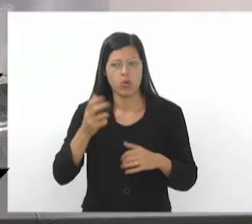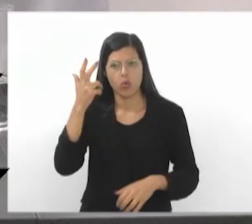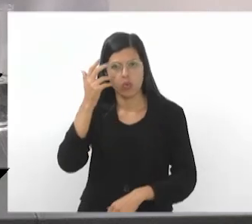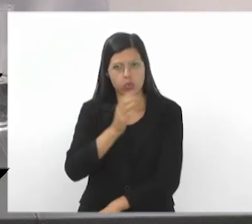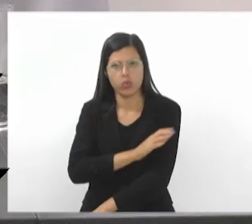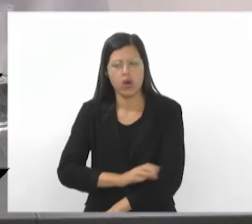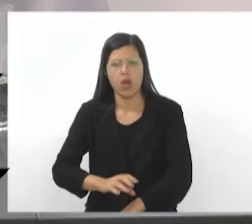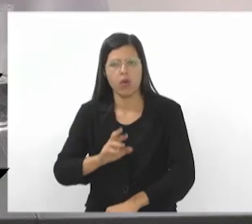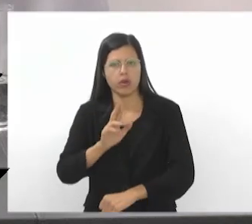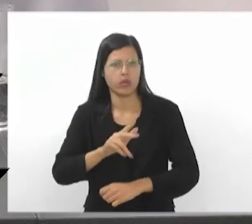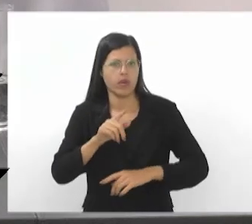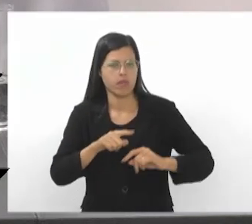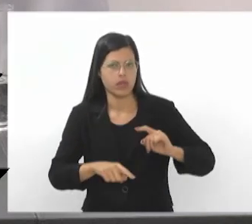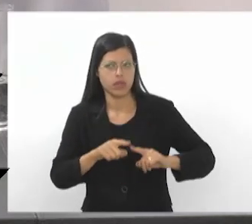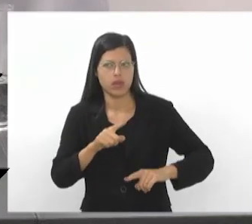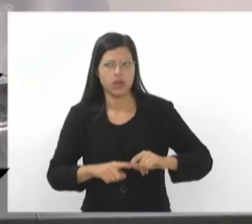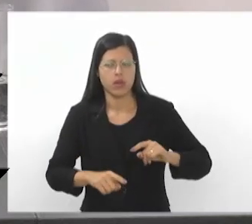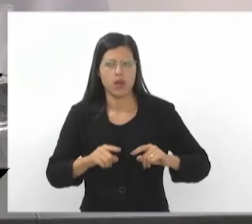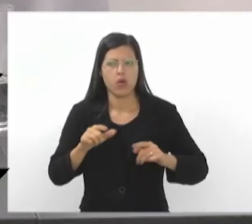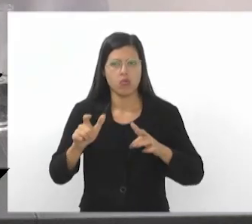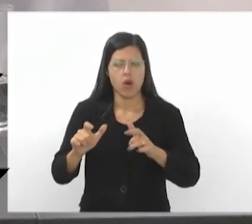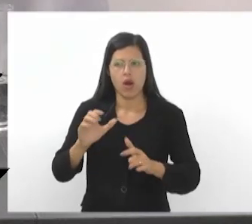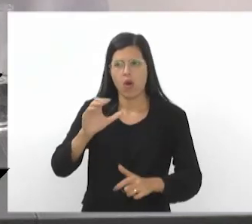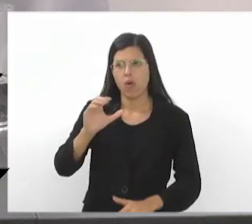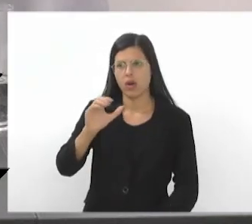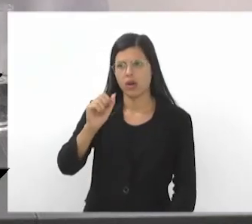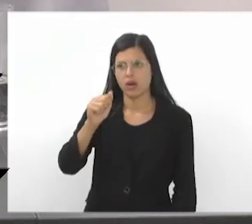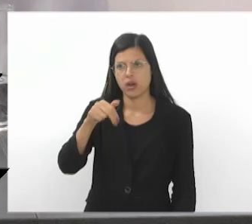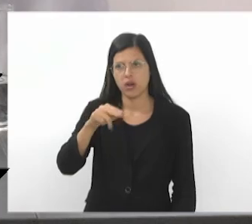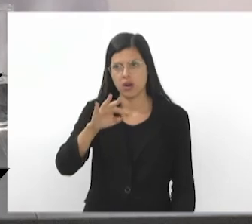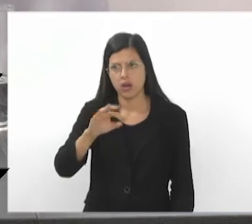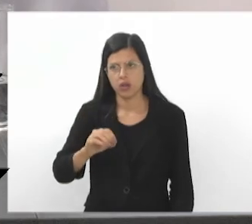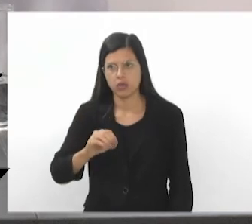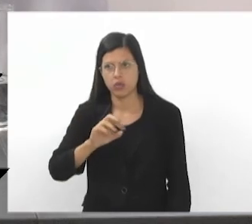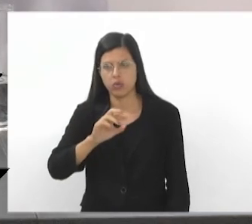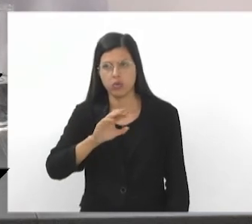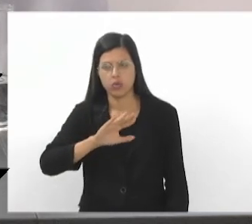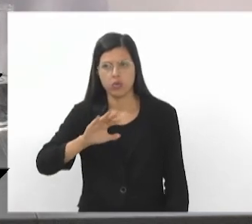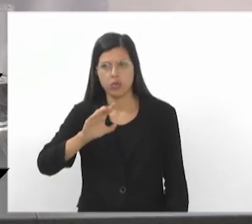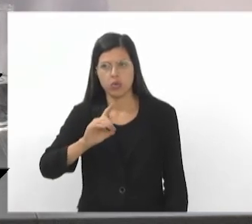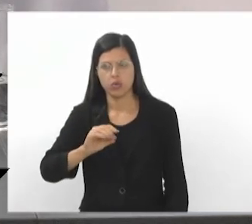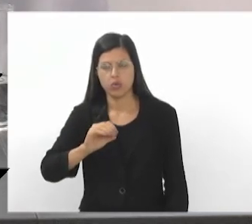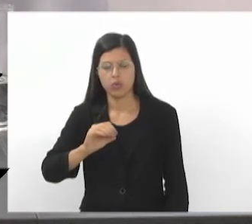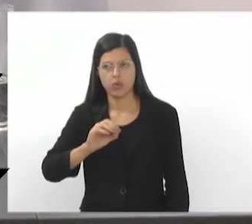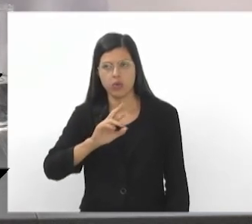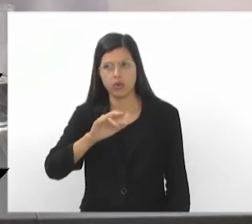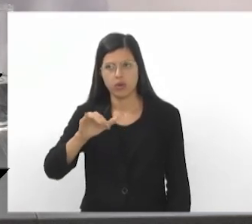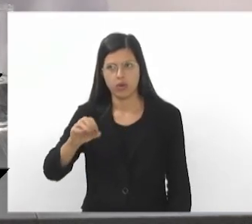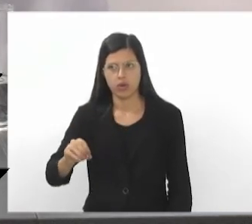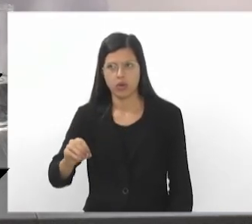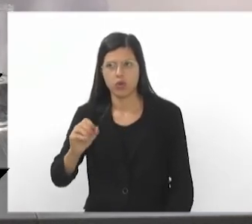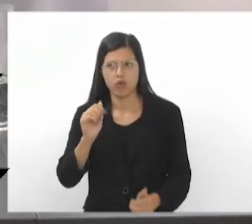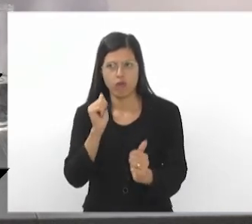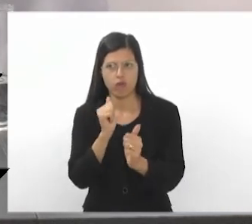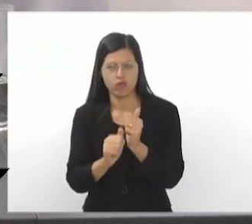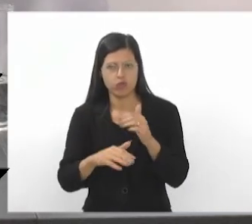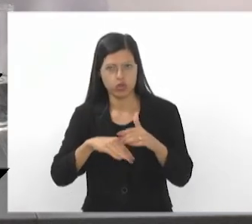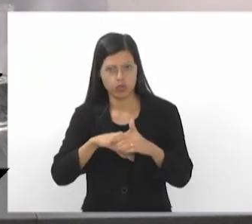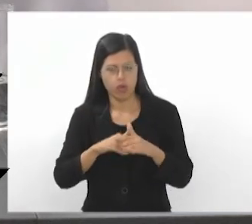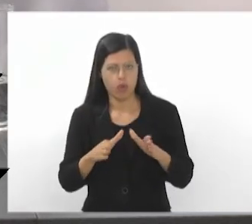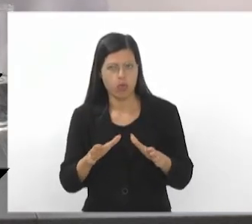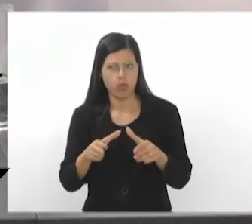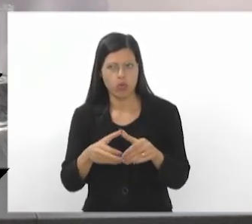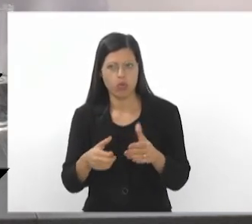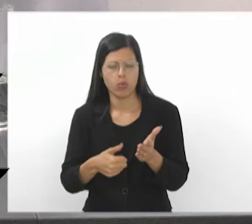do Rio de Janeiro o Canto do Rio Futebol Clube, sediado no bairro do Ingá, no município de Niterói. Para aparecer, a deputada